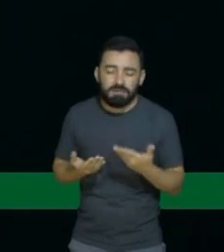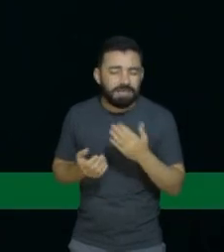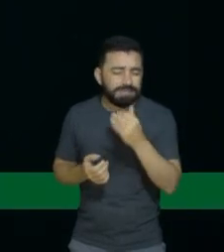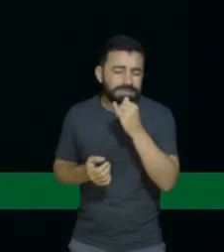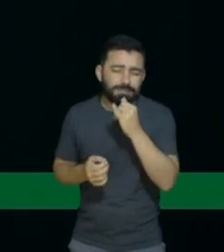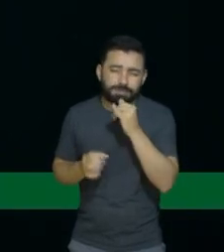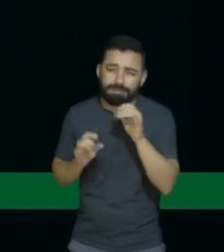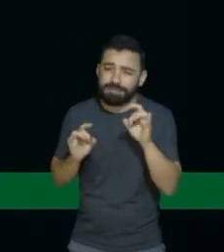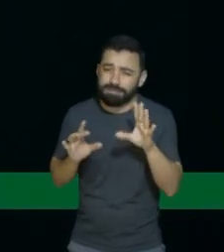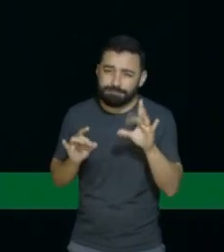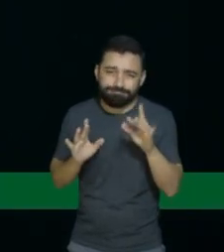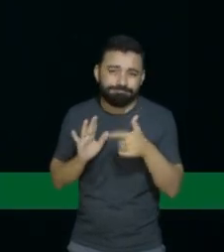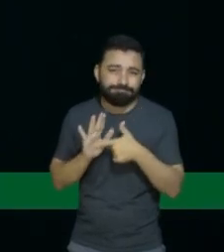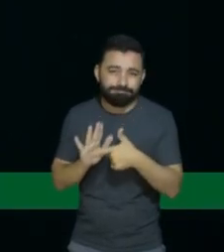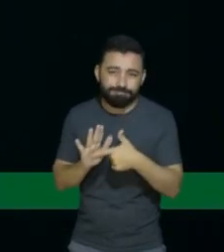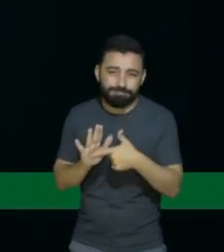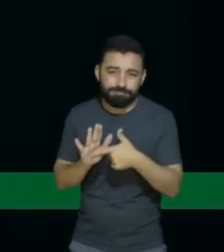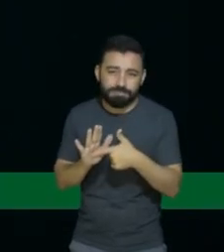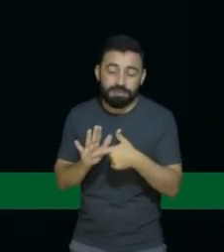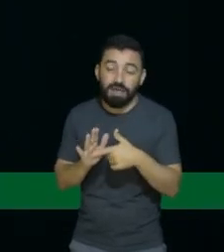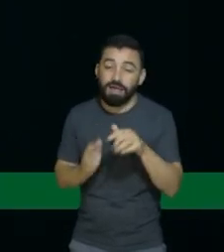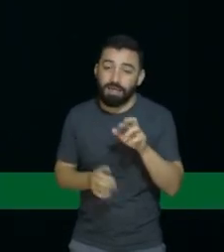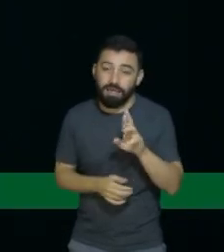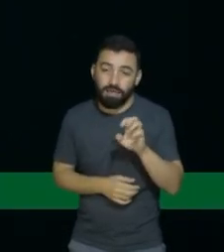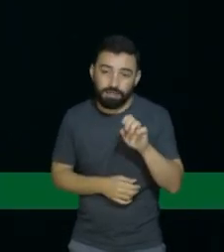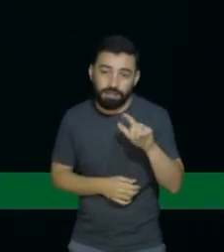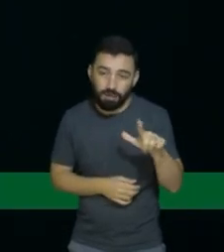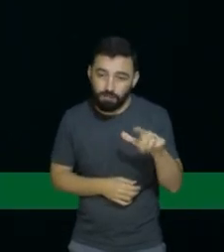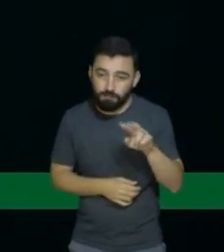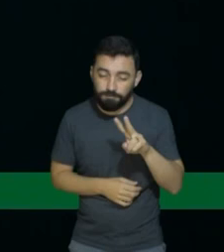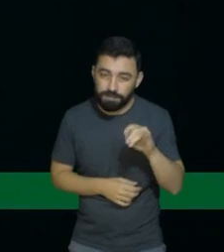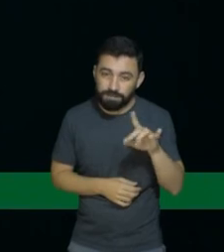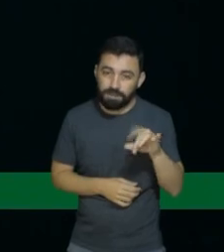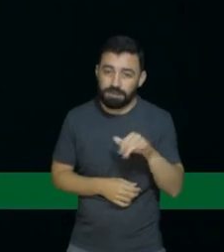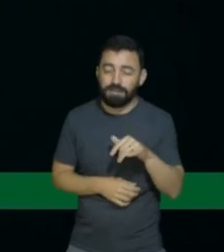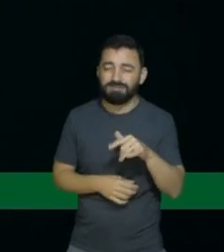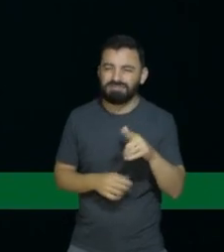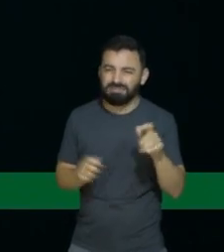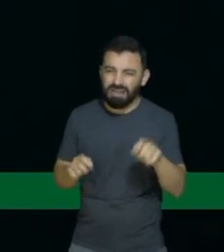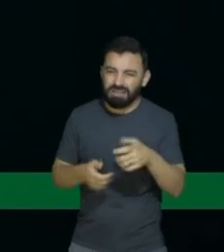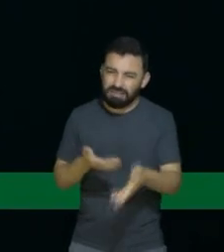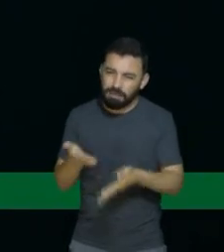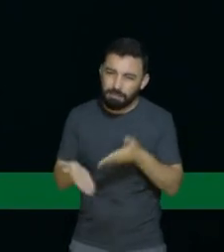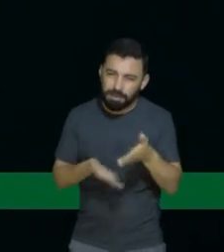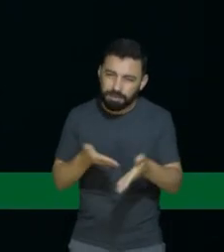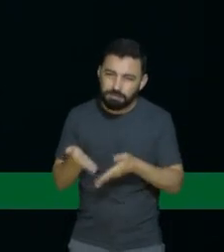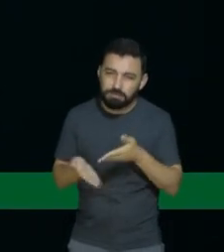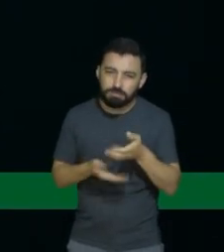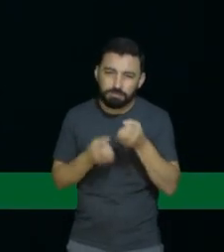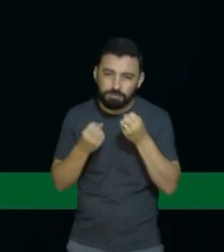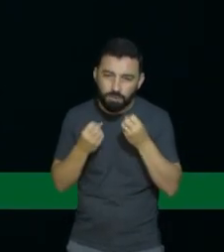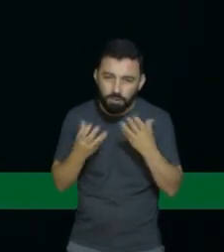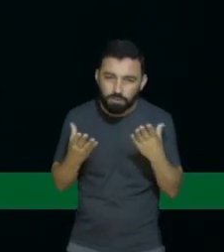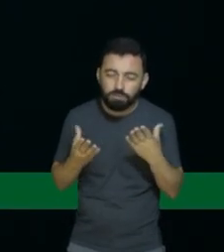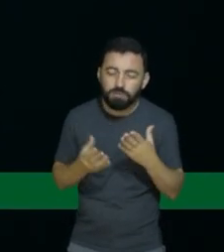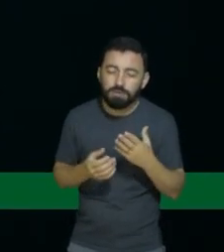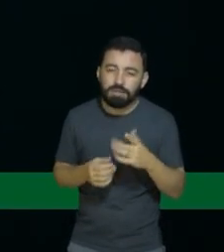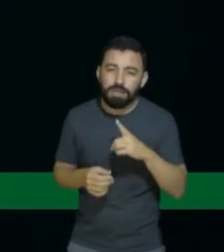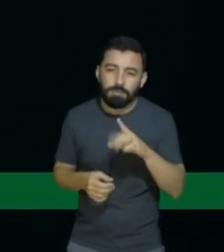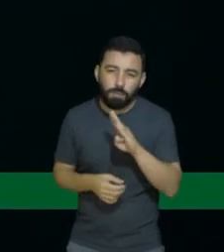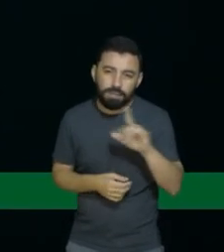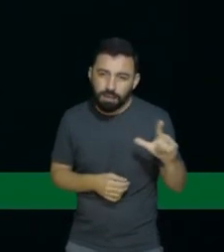Então essa é a Renal Vida cinco centros de alta complexidade no tratamento renal Blumenau Rio do Sul